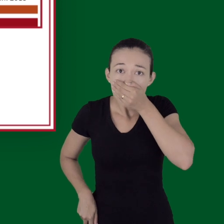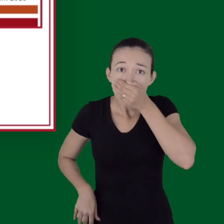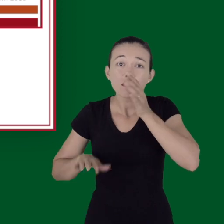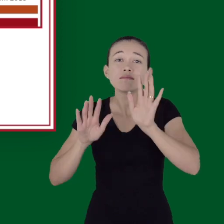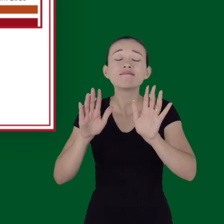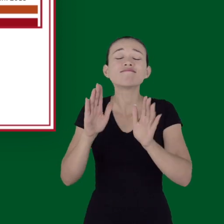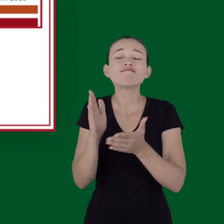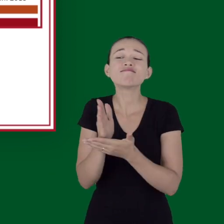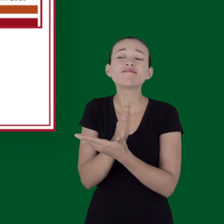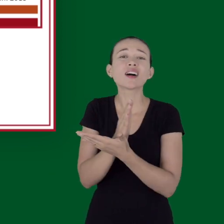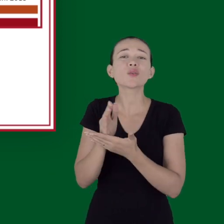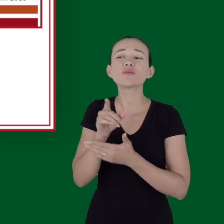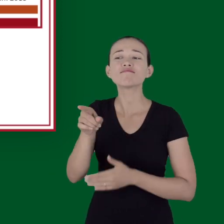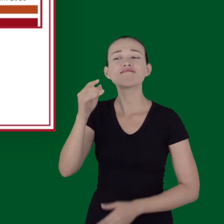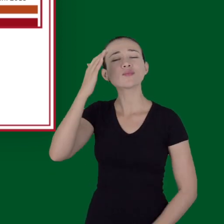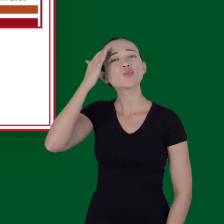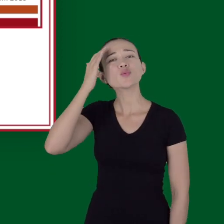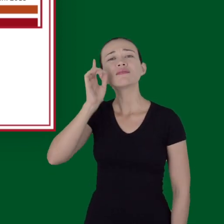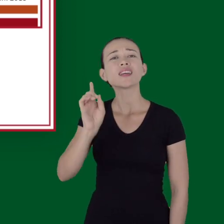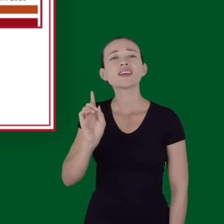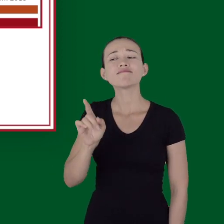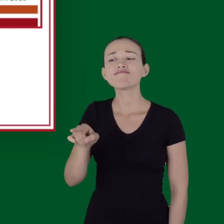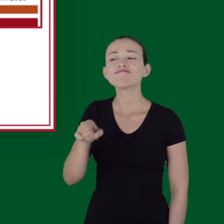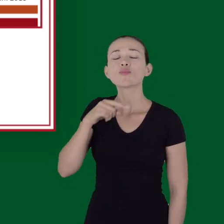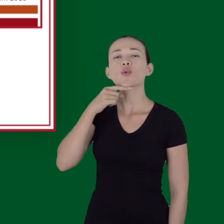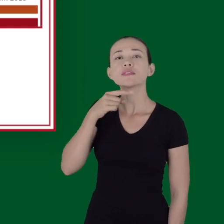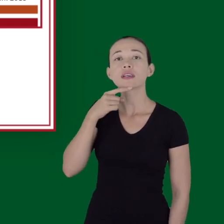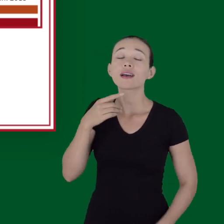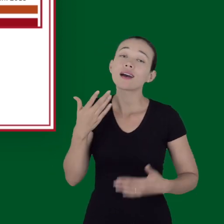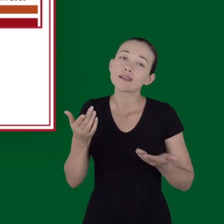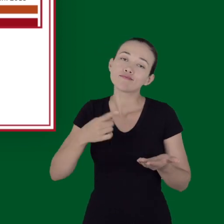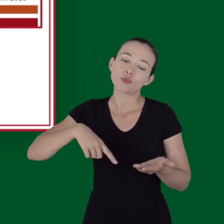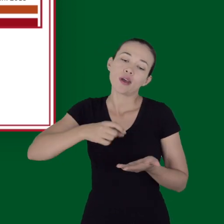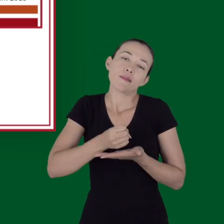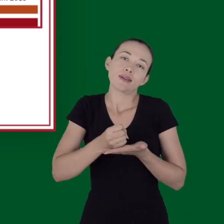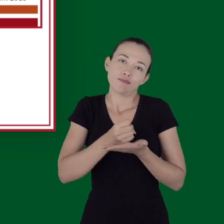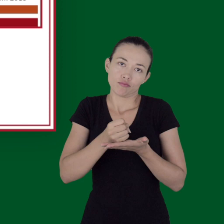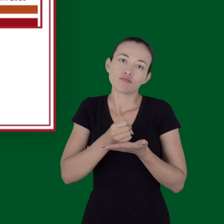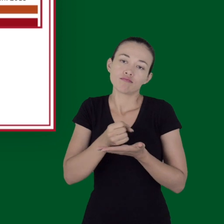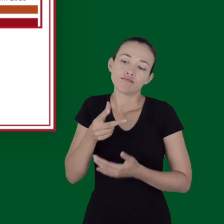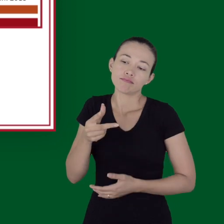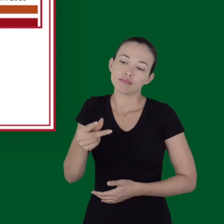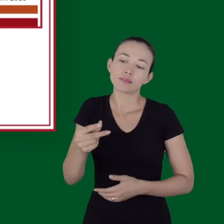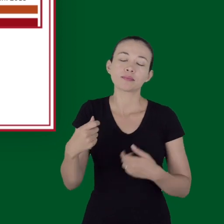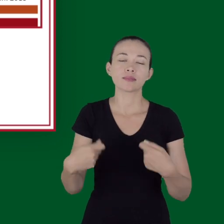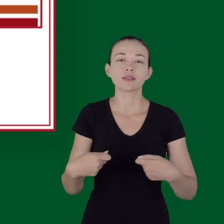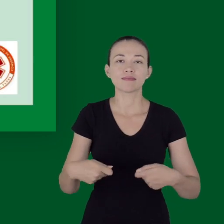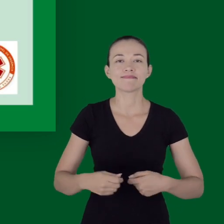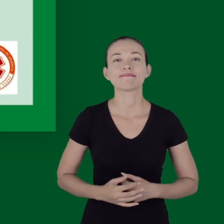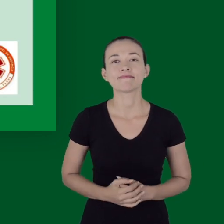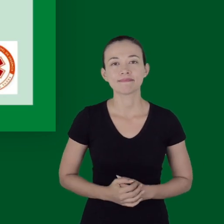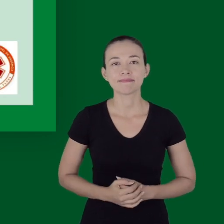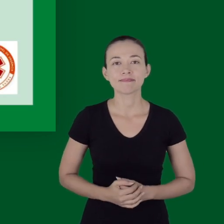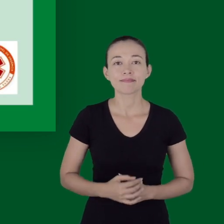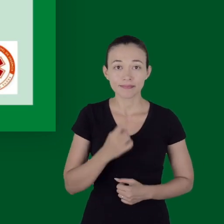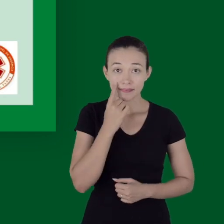Mas existem alguns pacientes que até não conseguem fazer, eles não entendem, não conseguem fazer essa força, aí acaba que a gente tem que ir para droga mesmo.